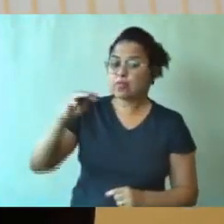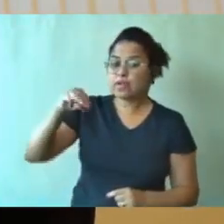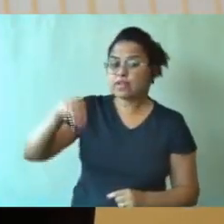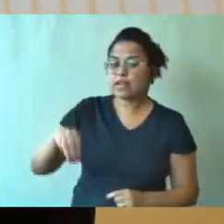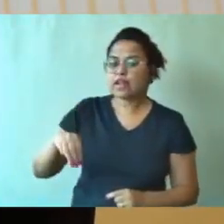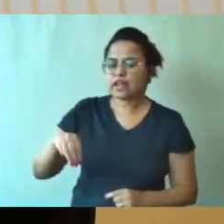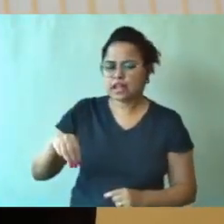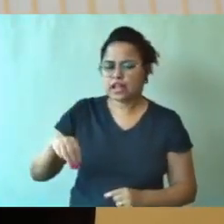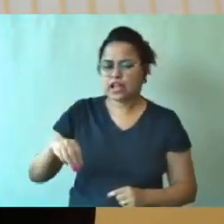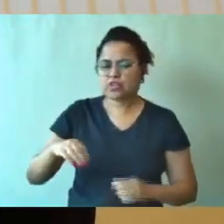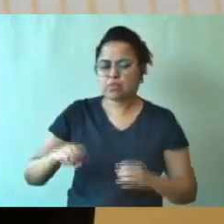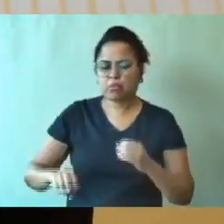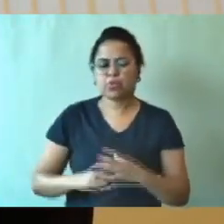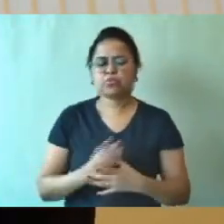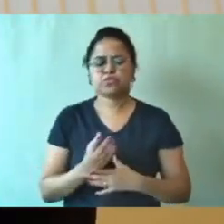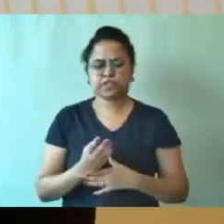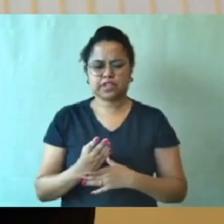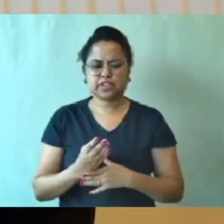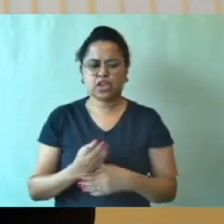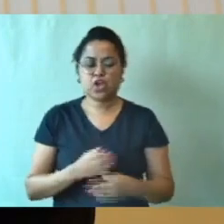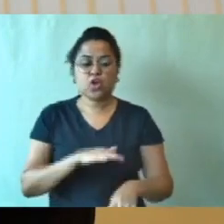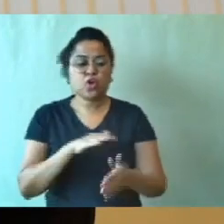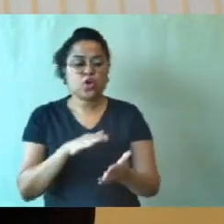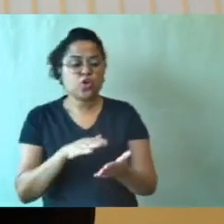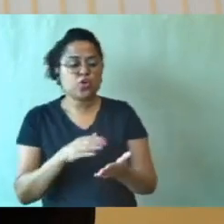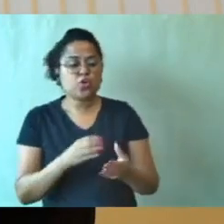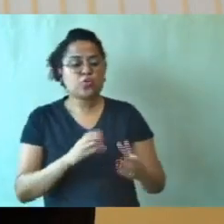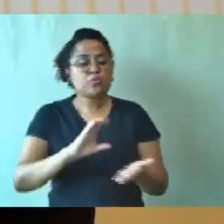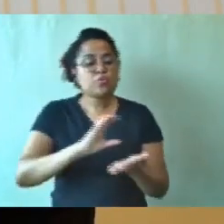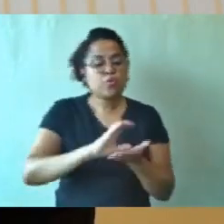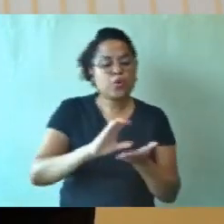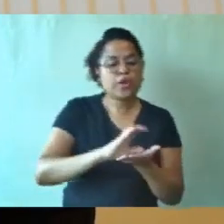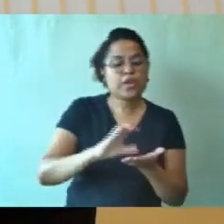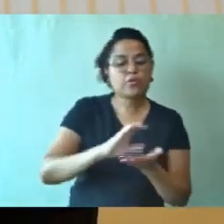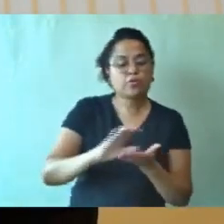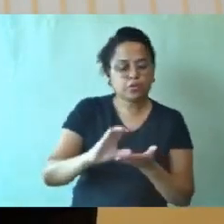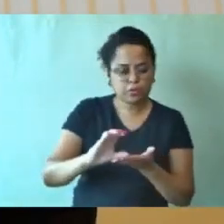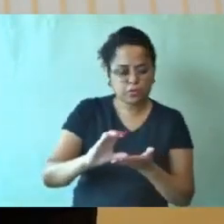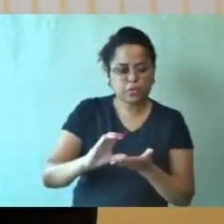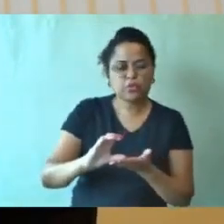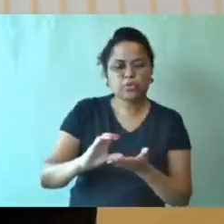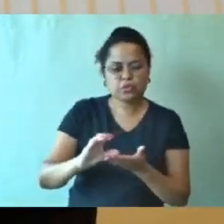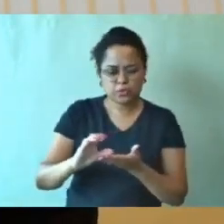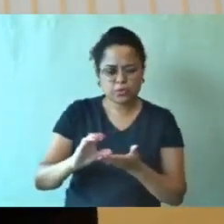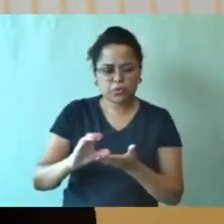é distribuído o recurso e também na arrecadação que a empresa faz direto na catraca.